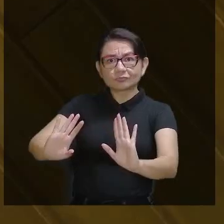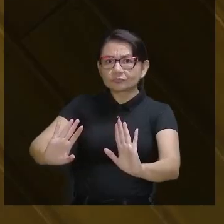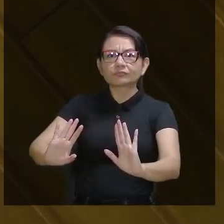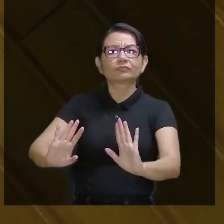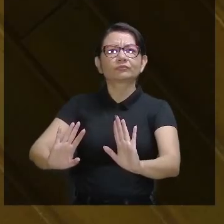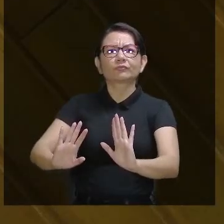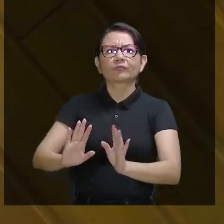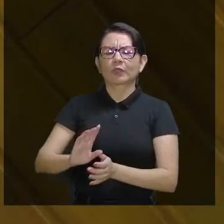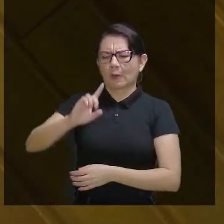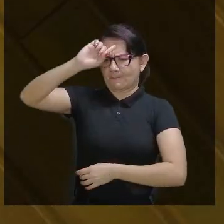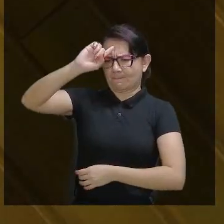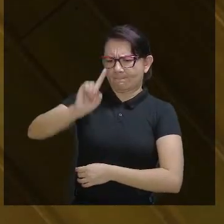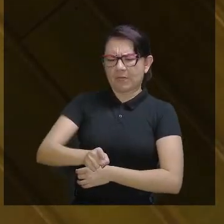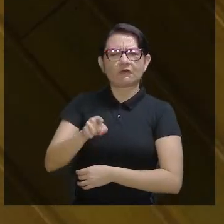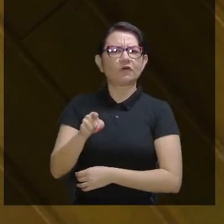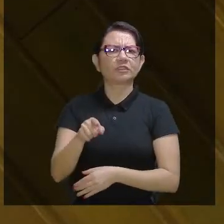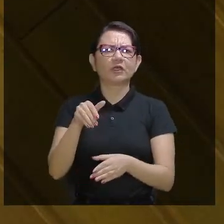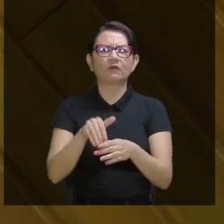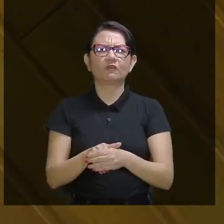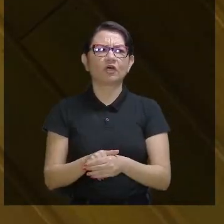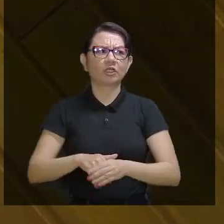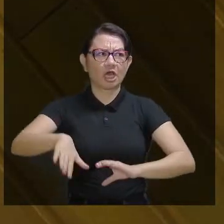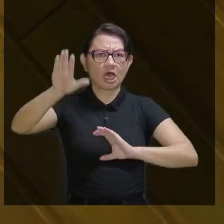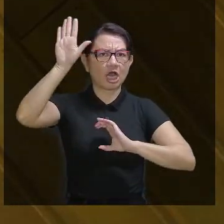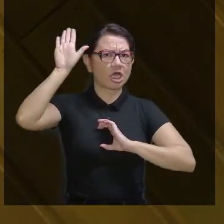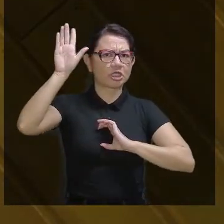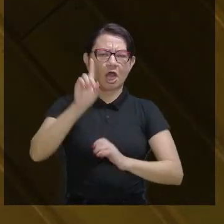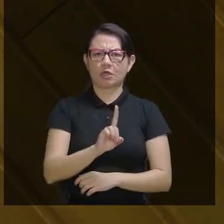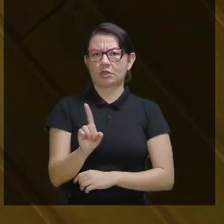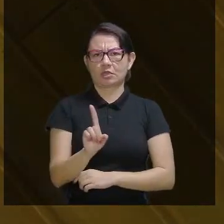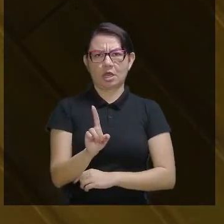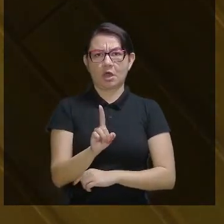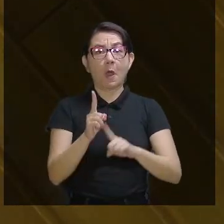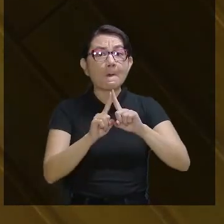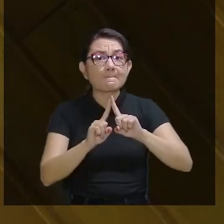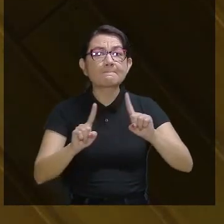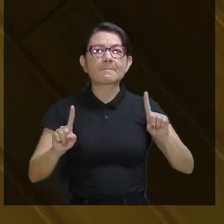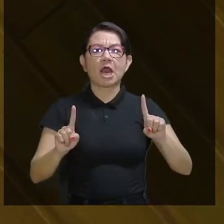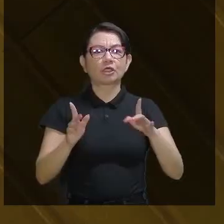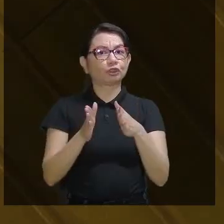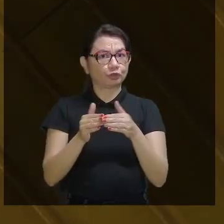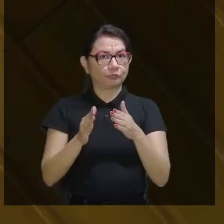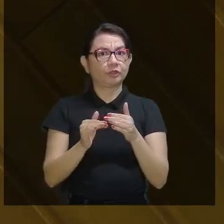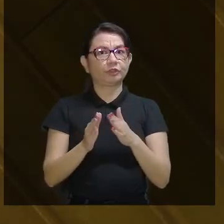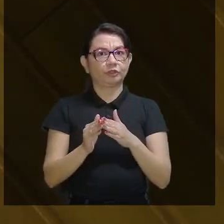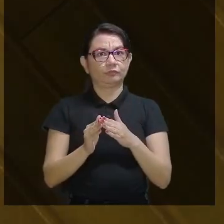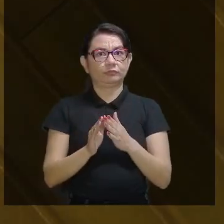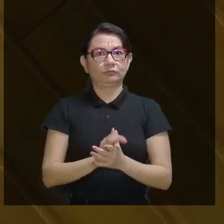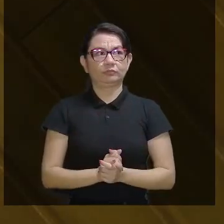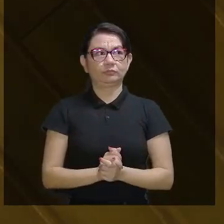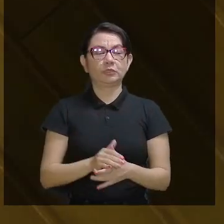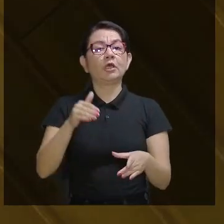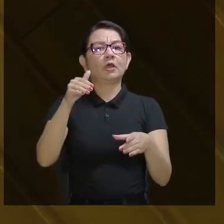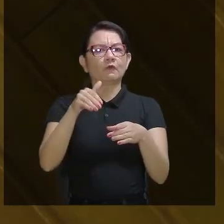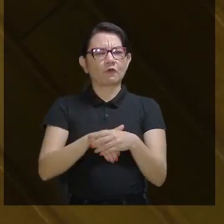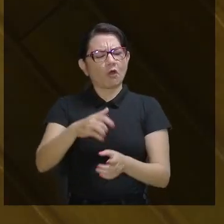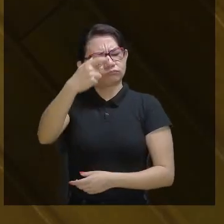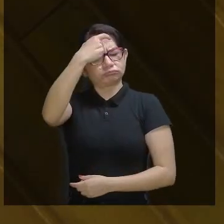Jamais vou dizer para você em quem votar. Mas eu vou te pedir alguma coisa. Vote